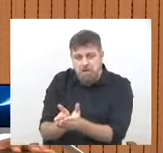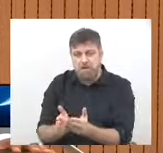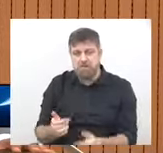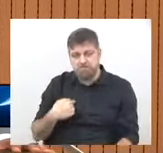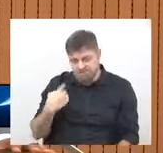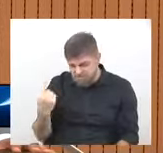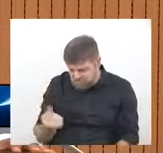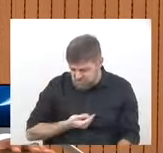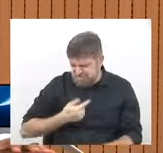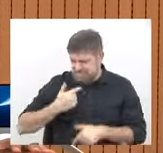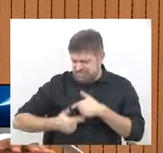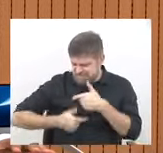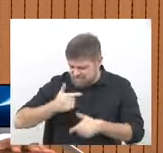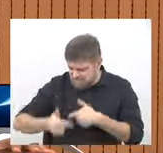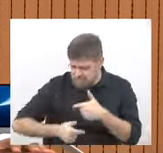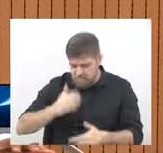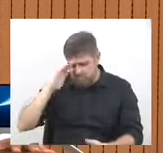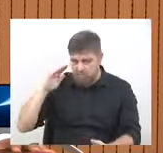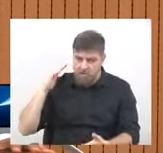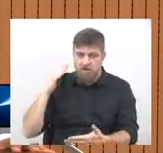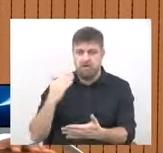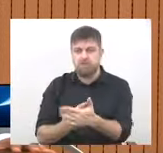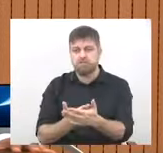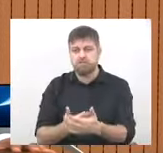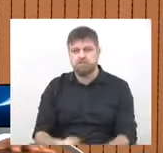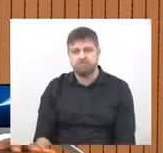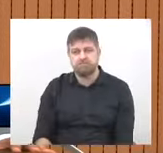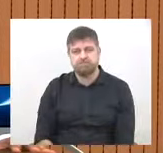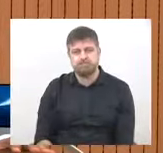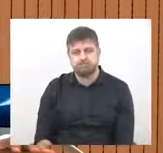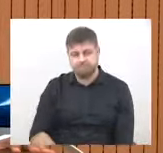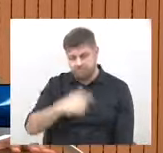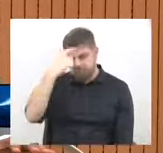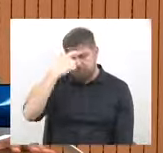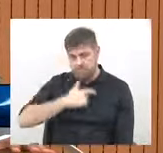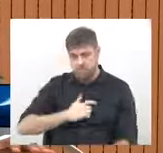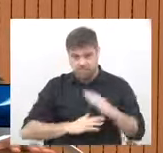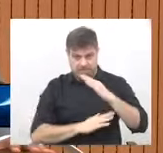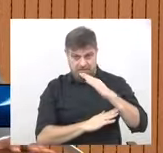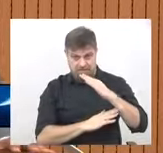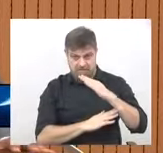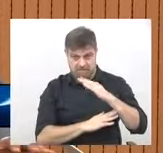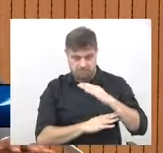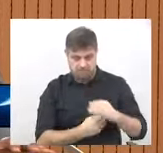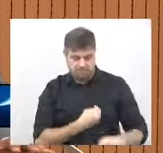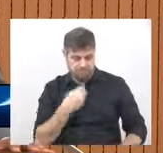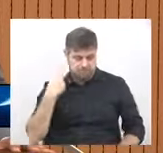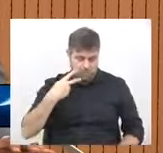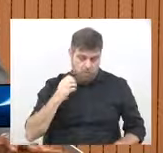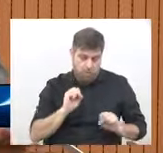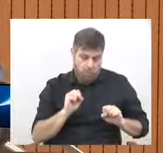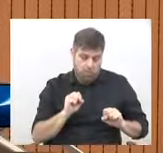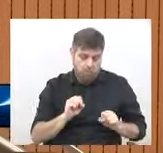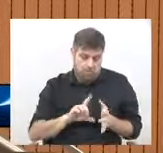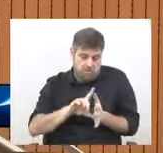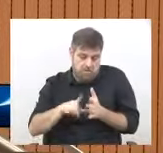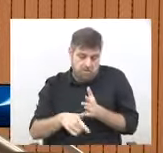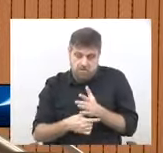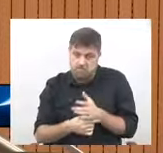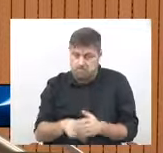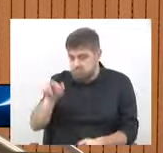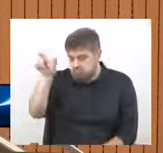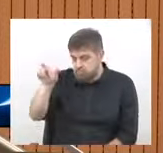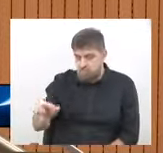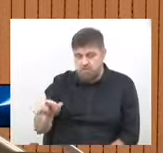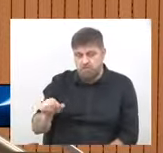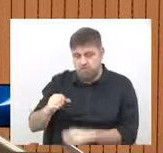constante nessa casa e pode ter certeza que, estando nela aqui ou não estando,